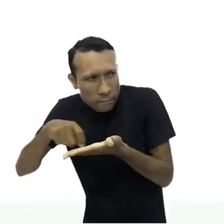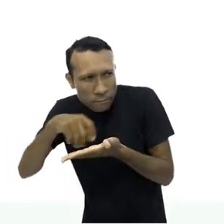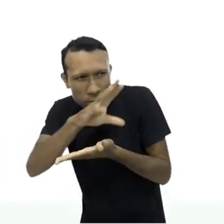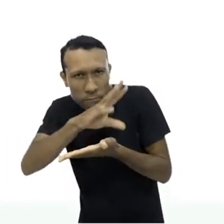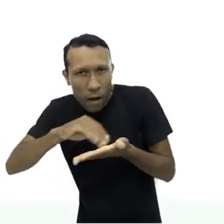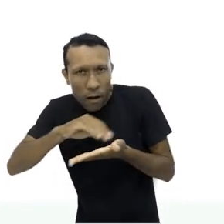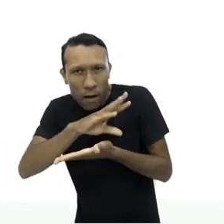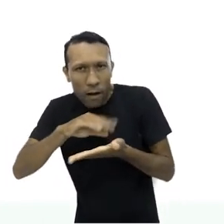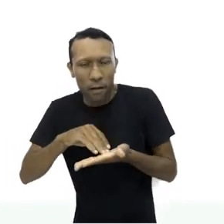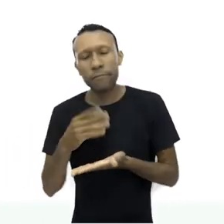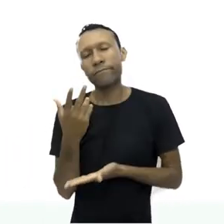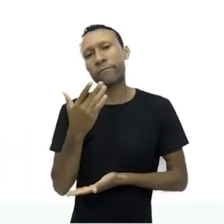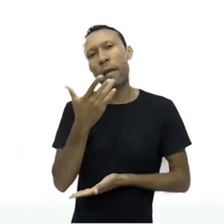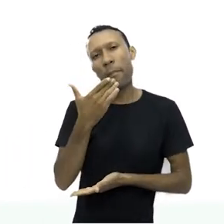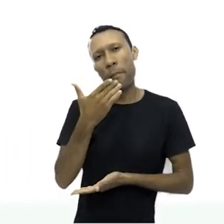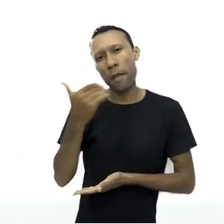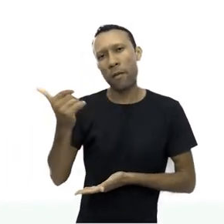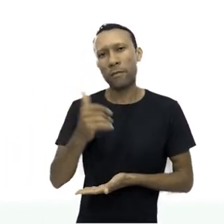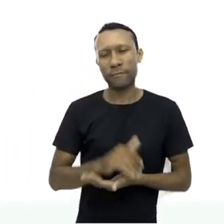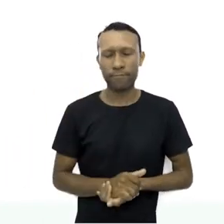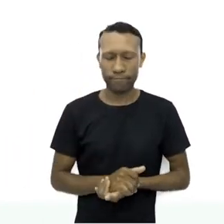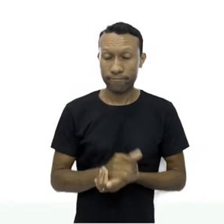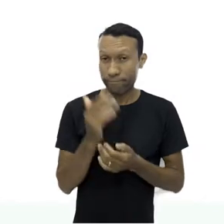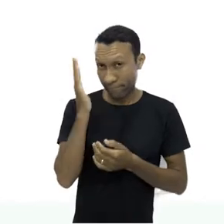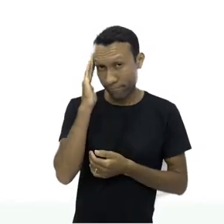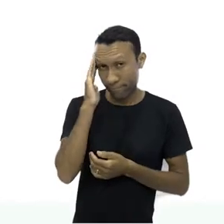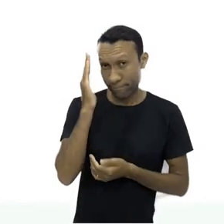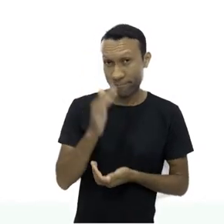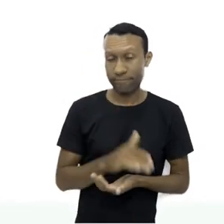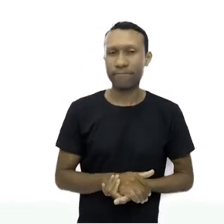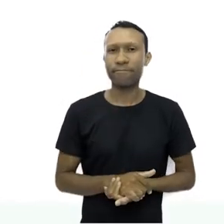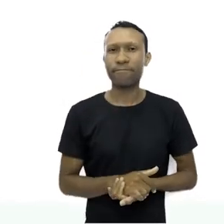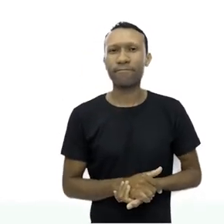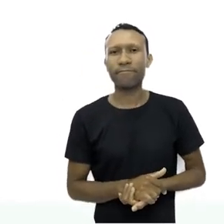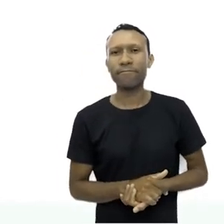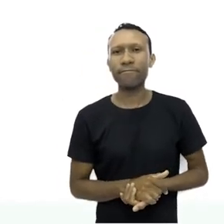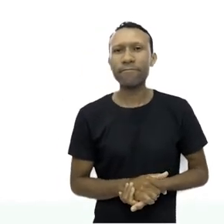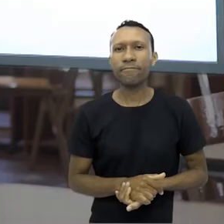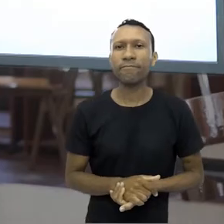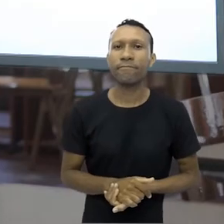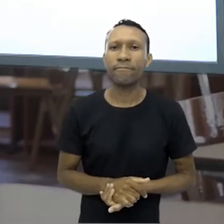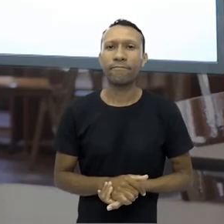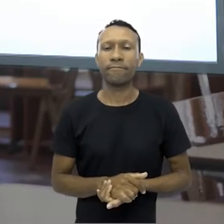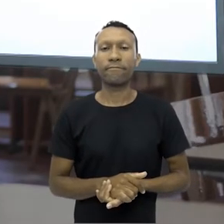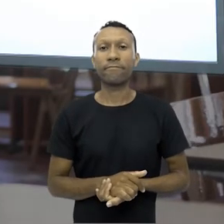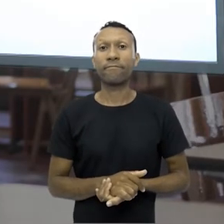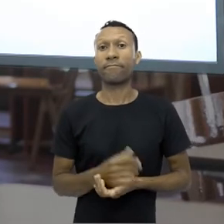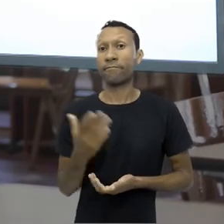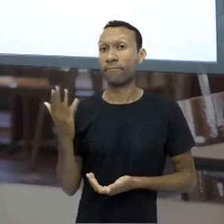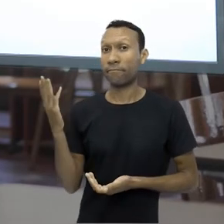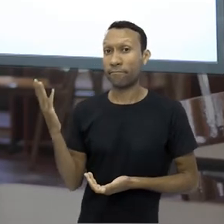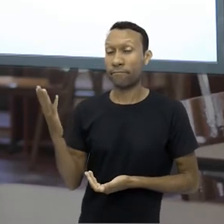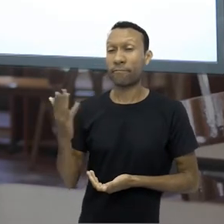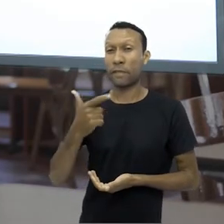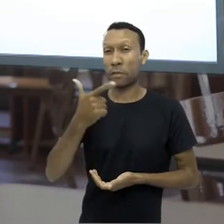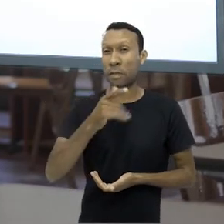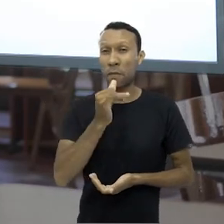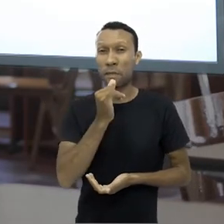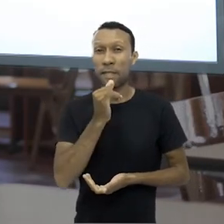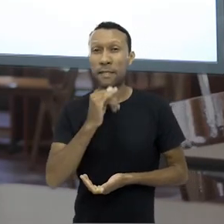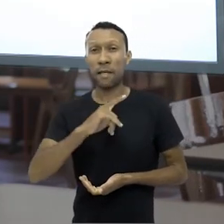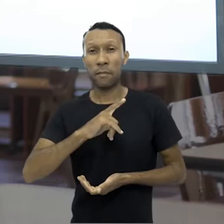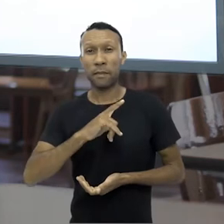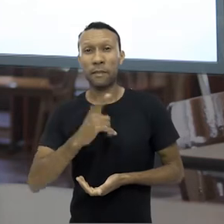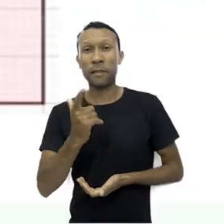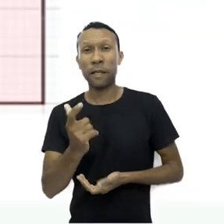anota essas informações com mais calma para fazer esses desenhos da nossa planta baixa, tá certo? Aí, ó, nesse nosso segundo exemplo também, eu